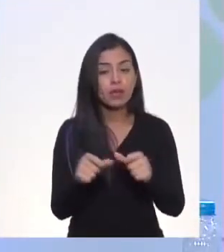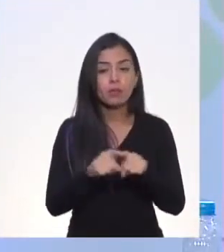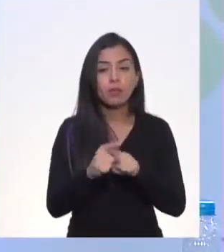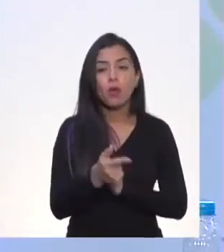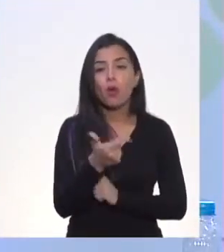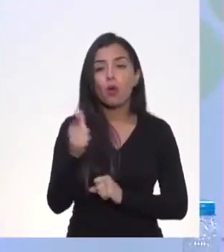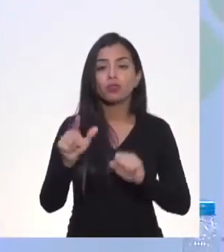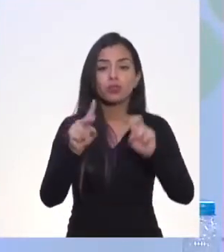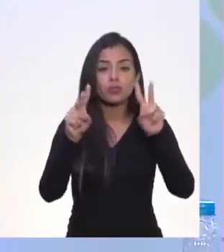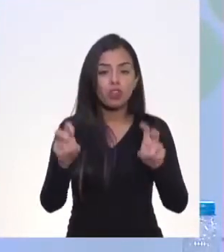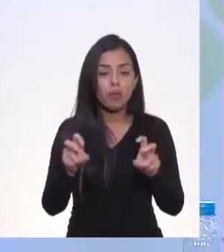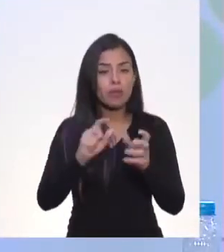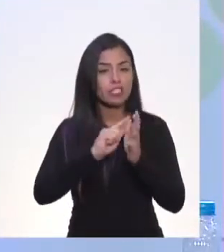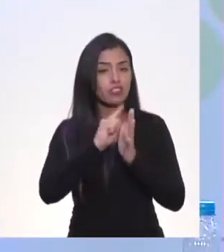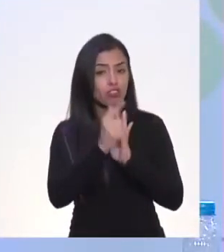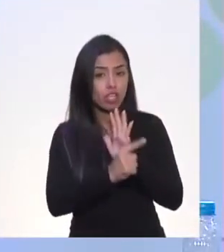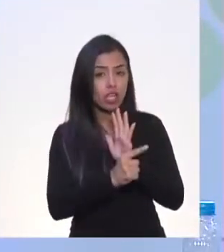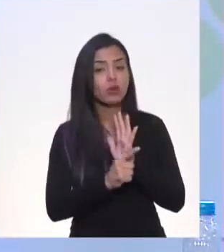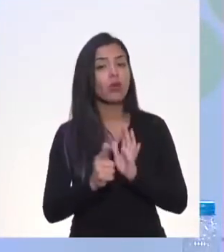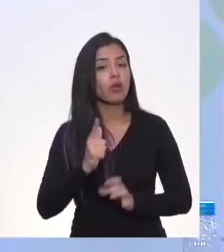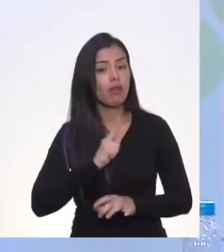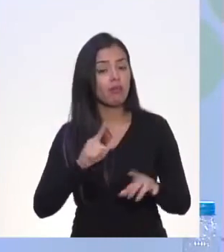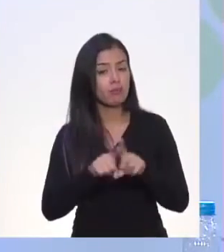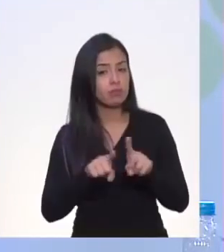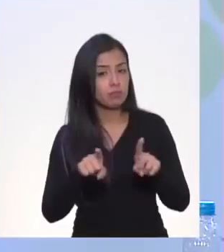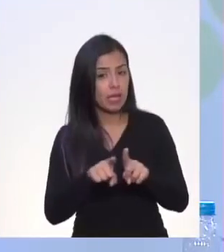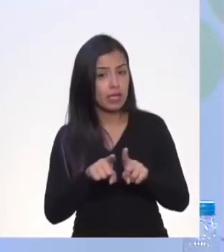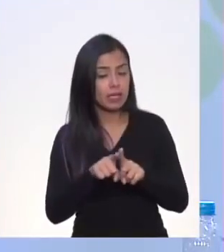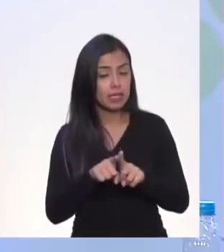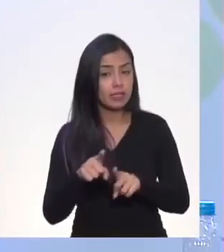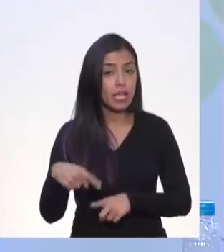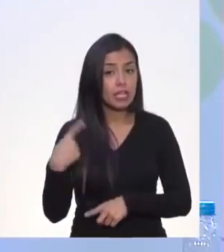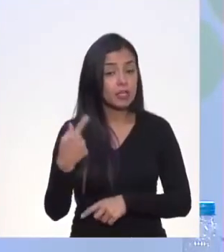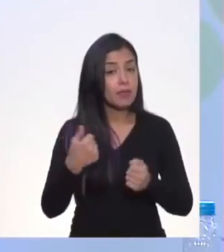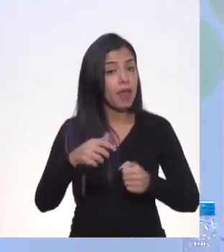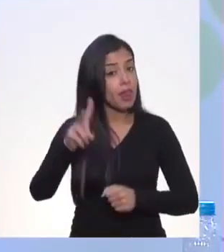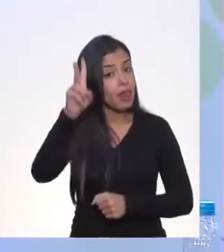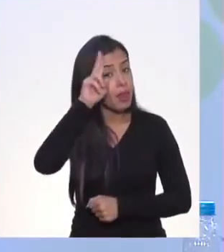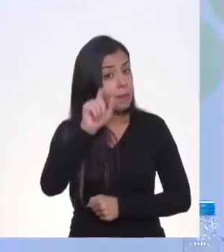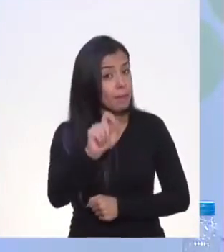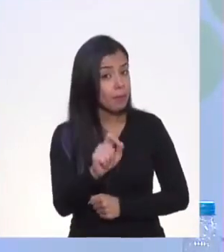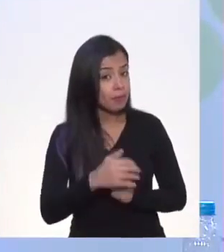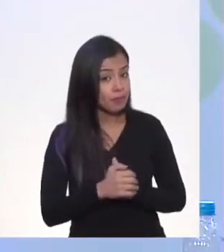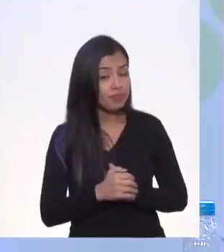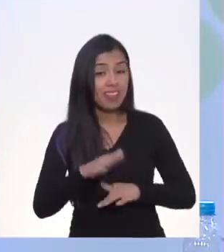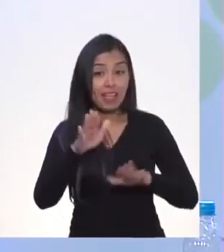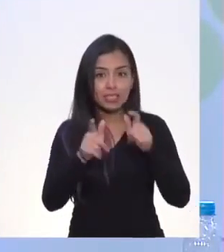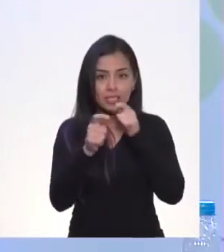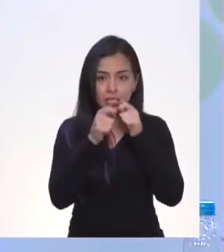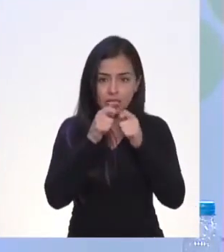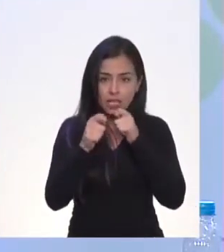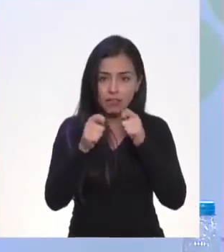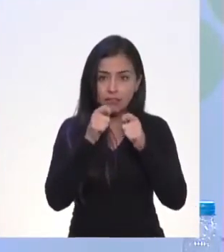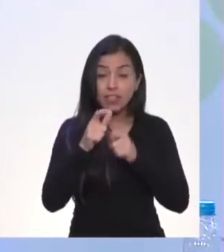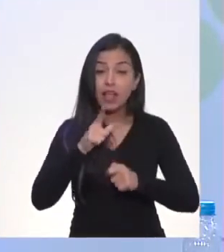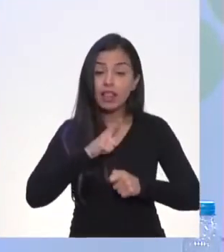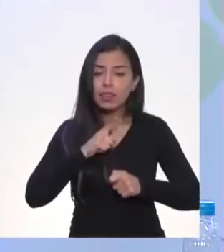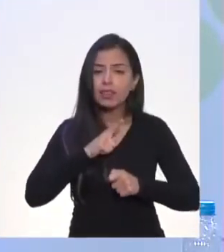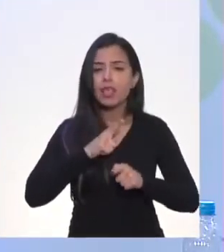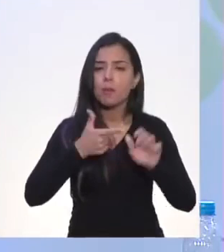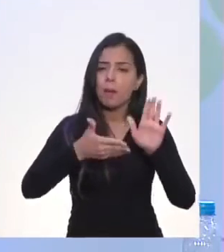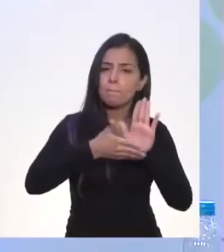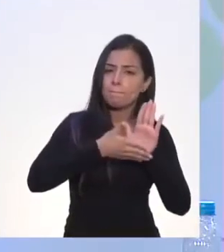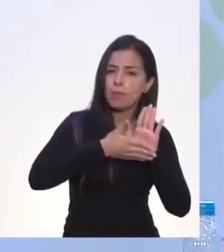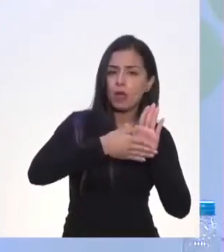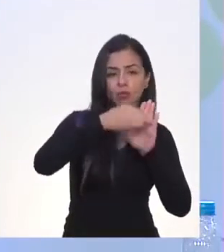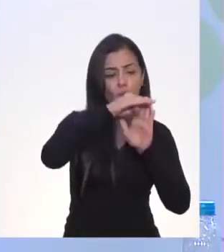respeito do gênero também tem lá. E nós precisamos lembrar o seguinte: normalmente, numa entrevista, tem uma pauta, tem um